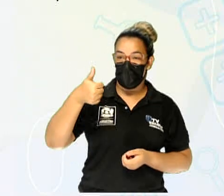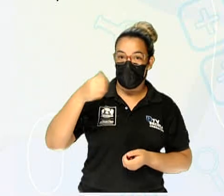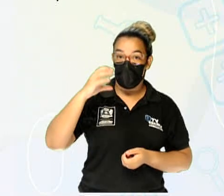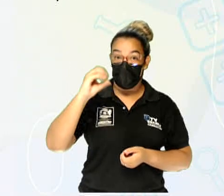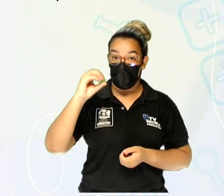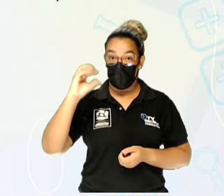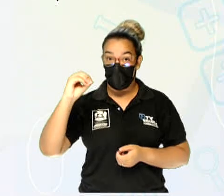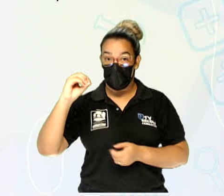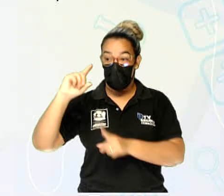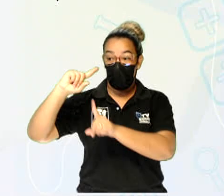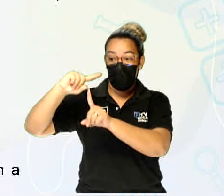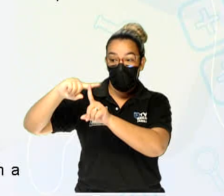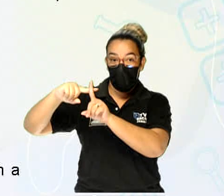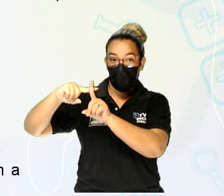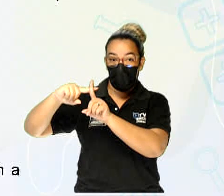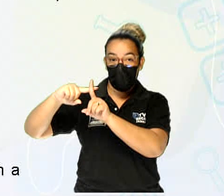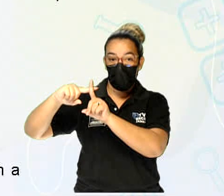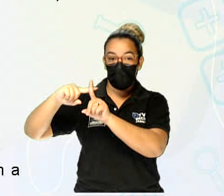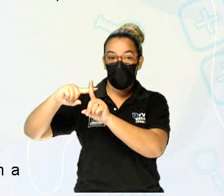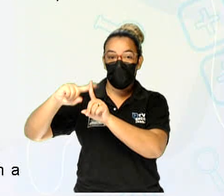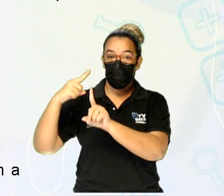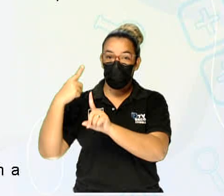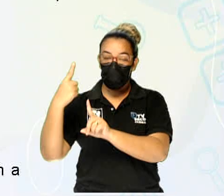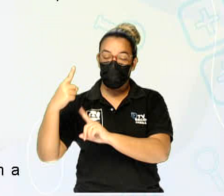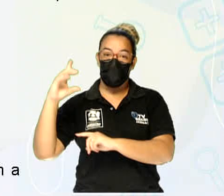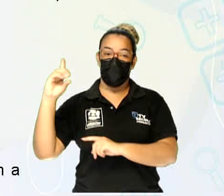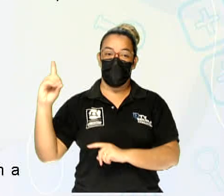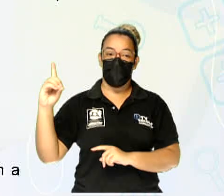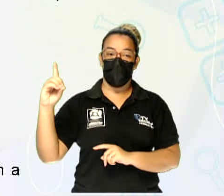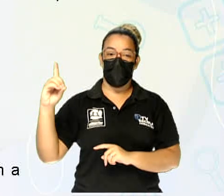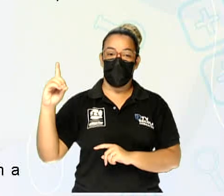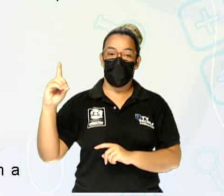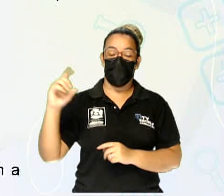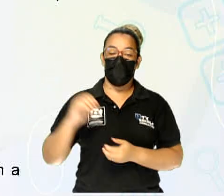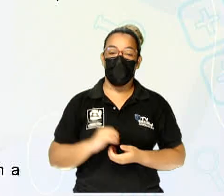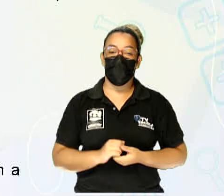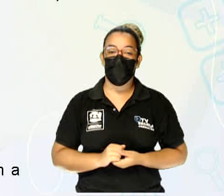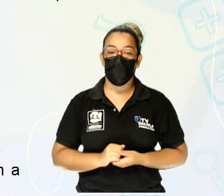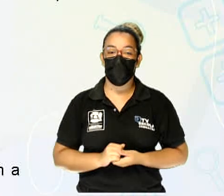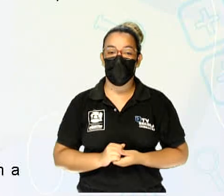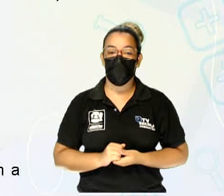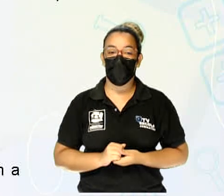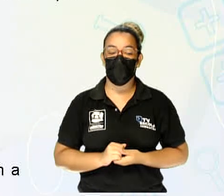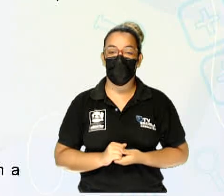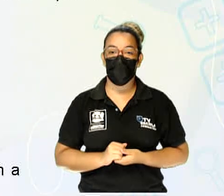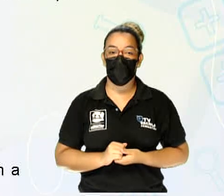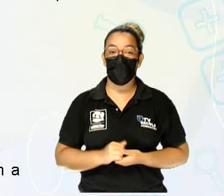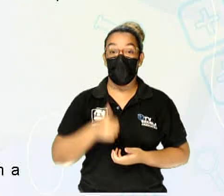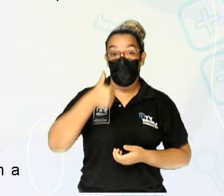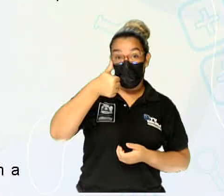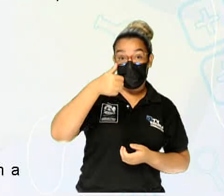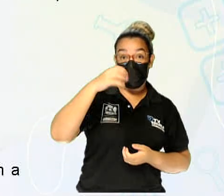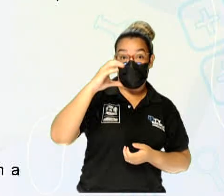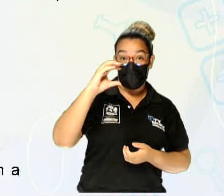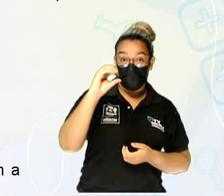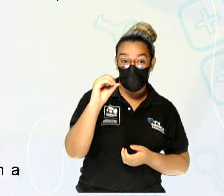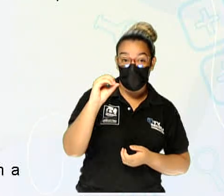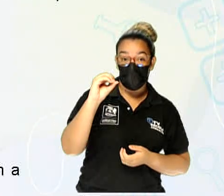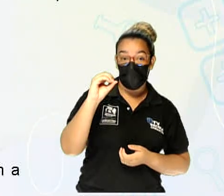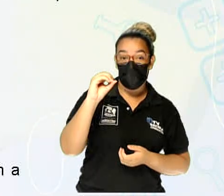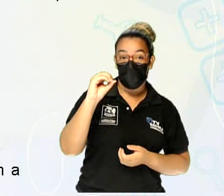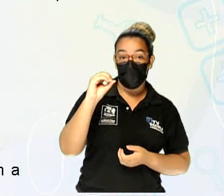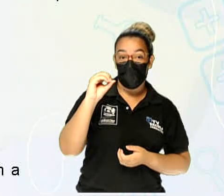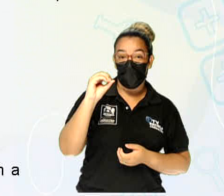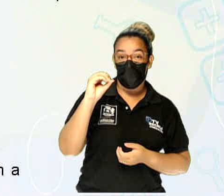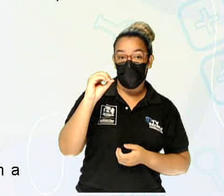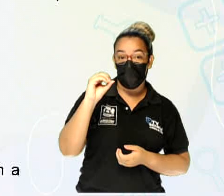uma dezena. Agora vamos para as unidades. Mesma coisa, agrupou 10 unidades, eu vou ter